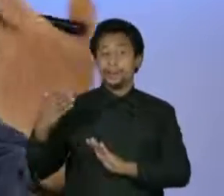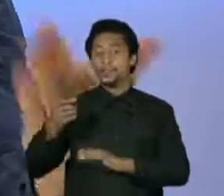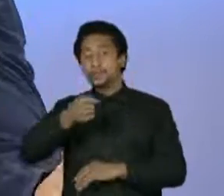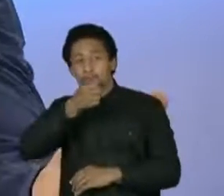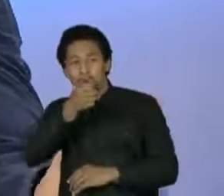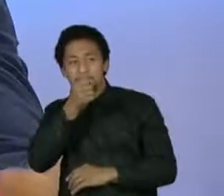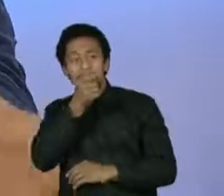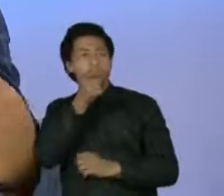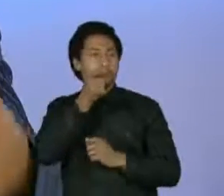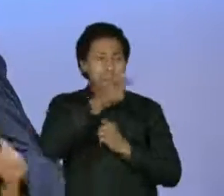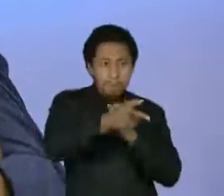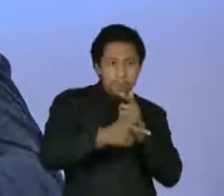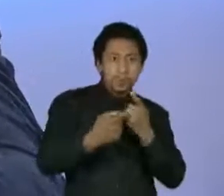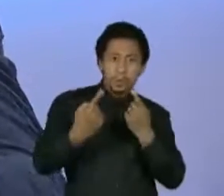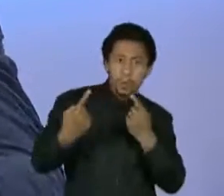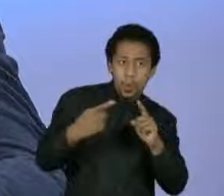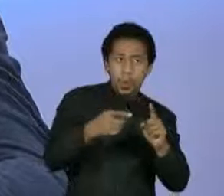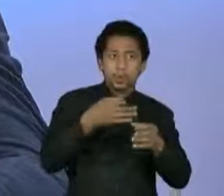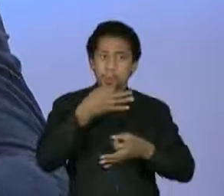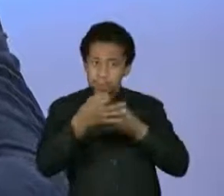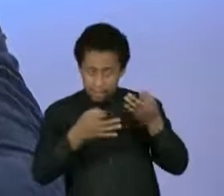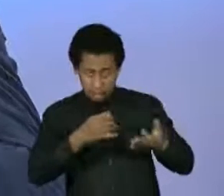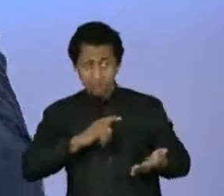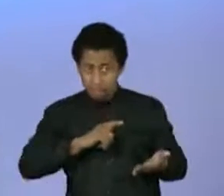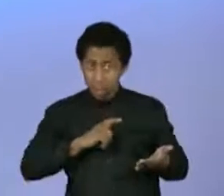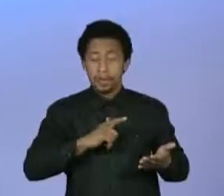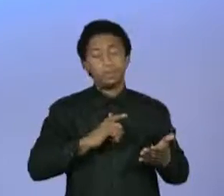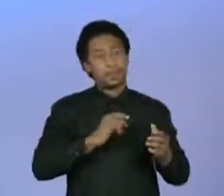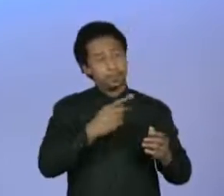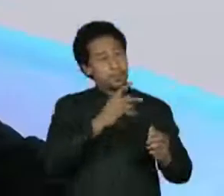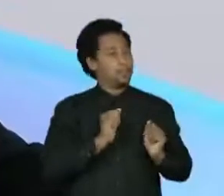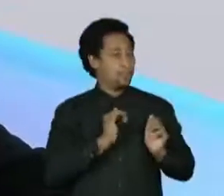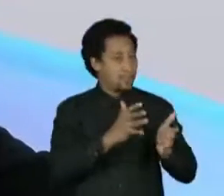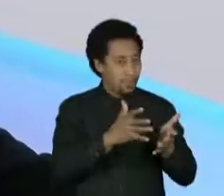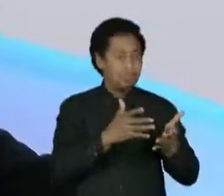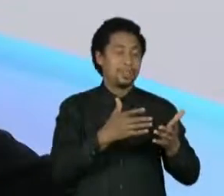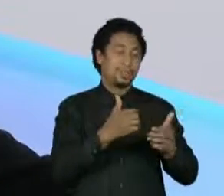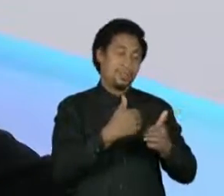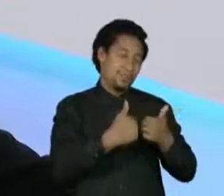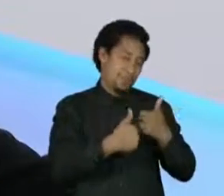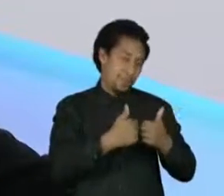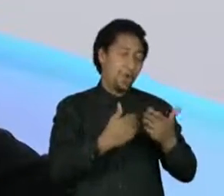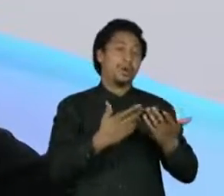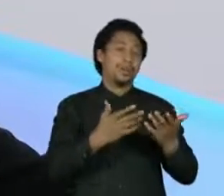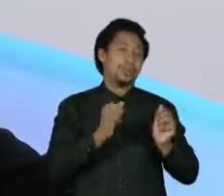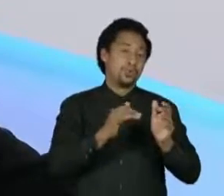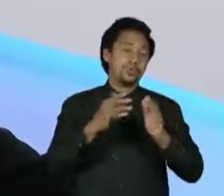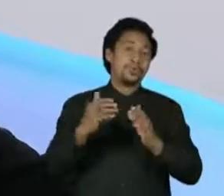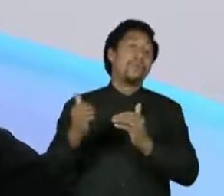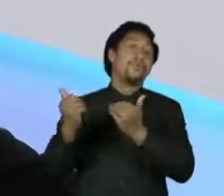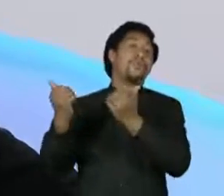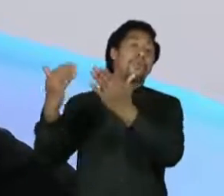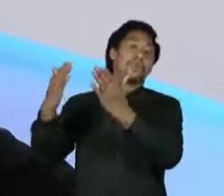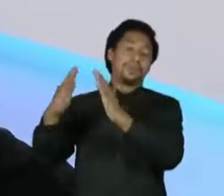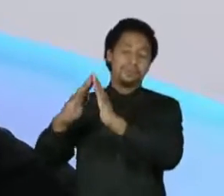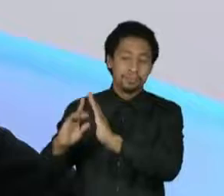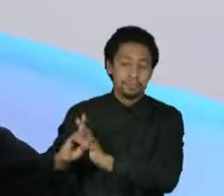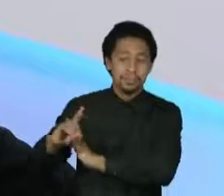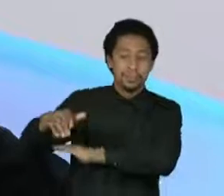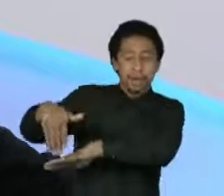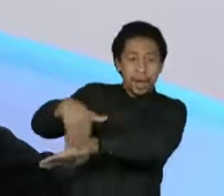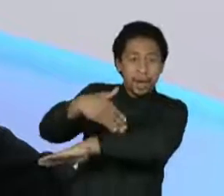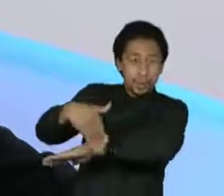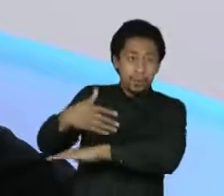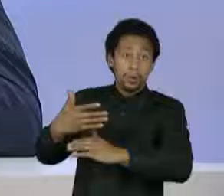por suas atitudes dentro de campo, fora de campo e tudo mais. Agora, e há algum bom tempo, você está do outro lado do balcão. Sim. É você quem está